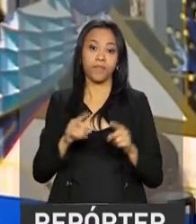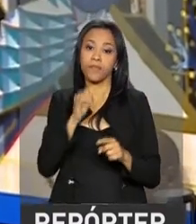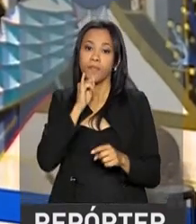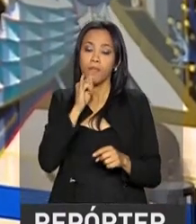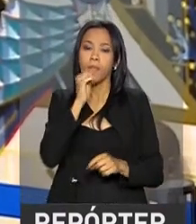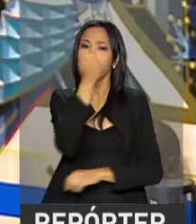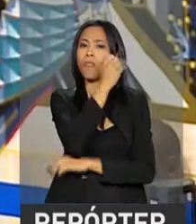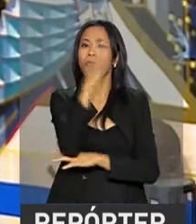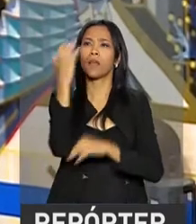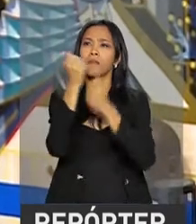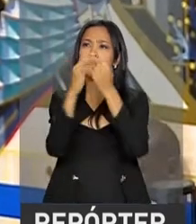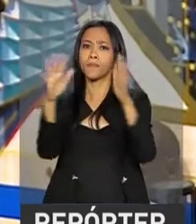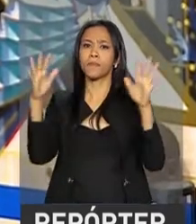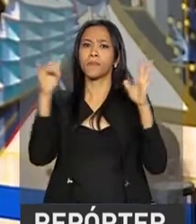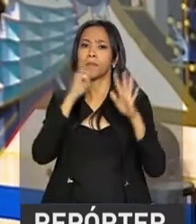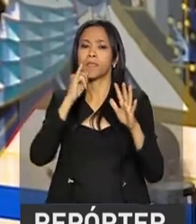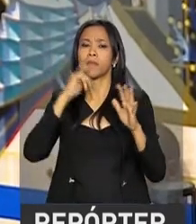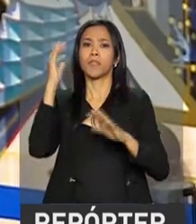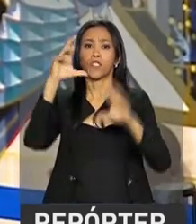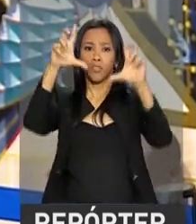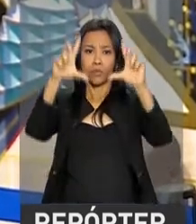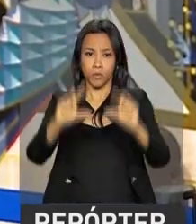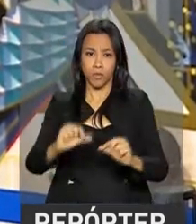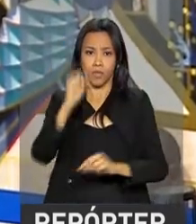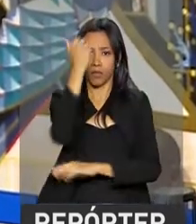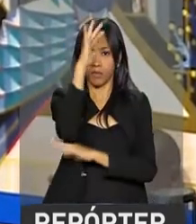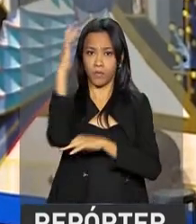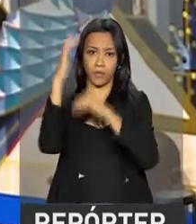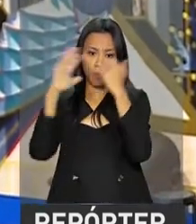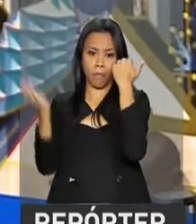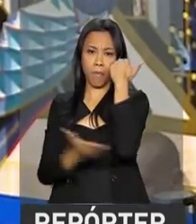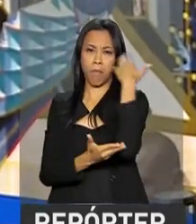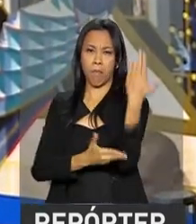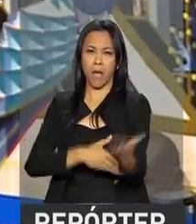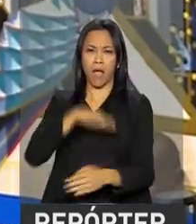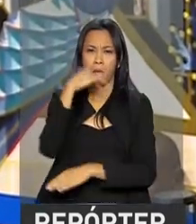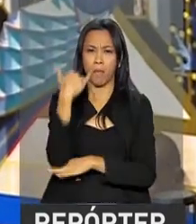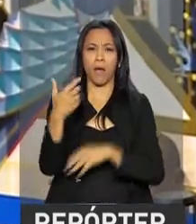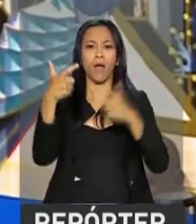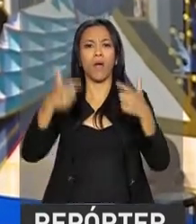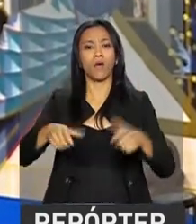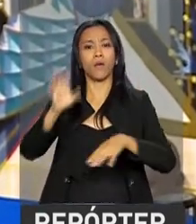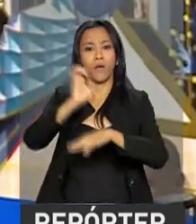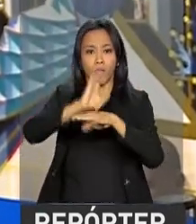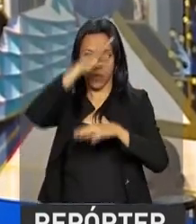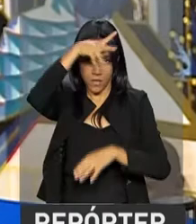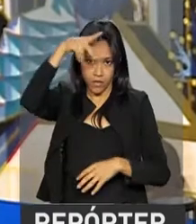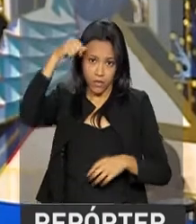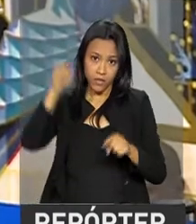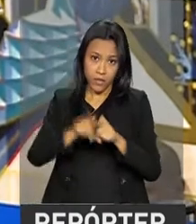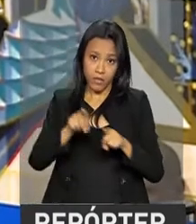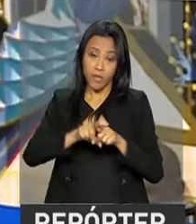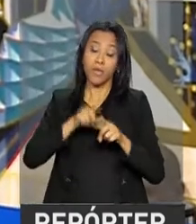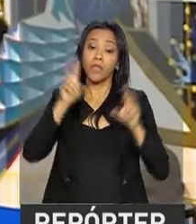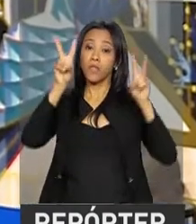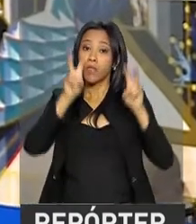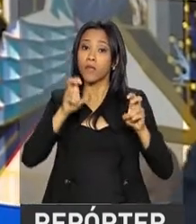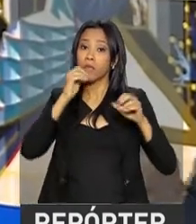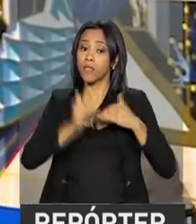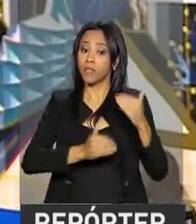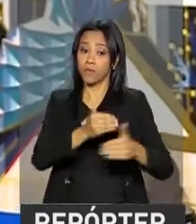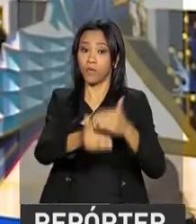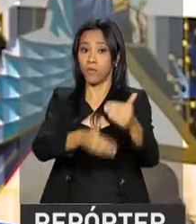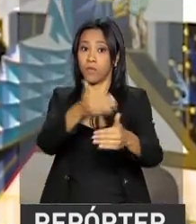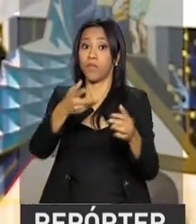por exemplo a diminuição do desmatamento na Amazônia e também questões de desenvolvimento. O presidente também falou sobre